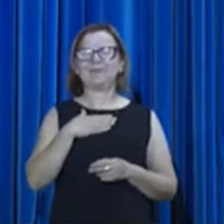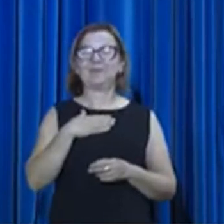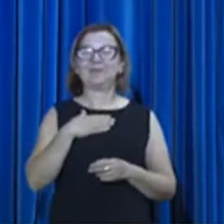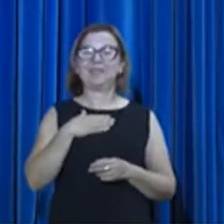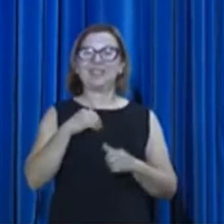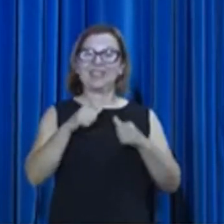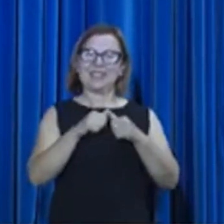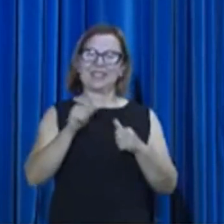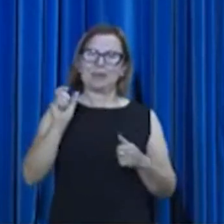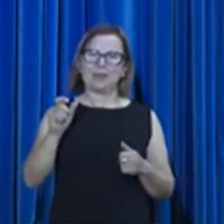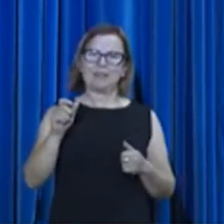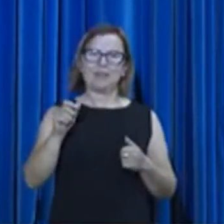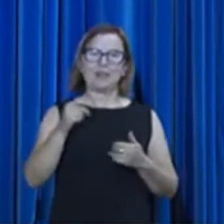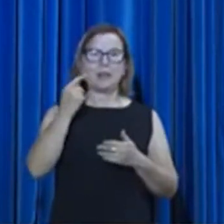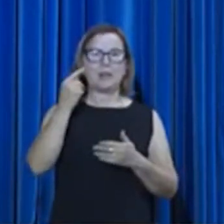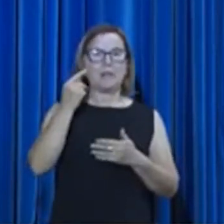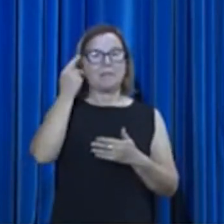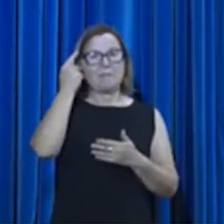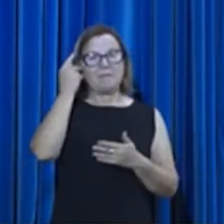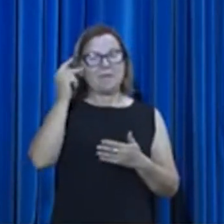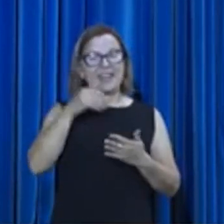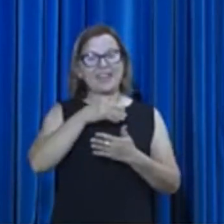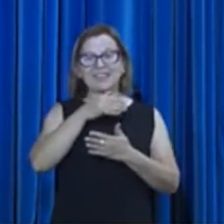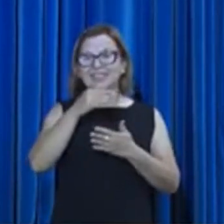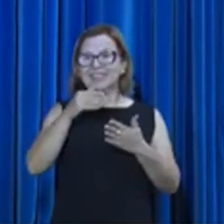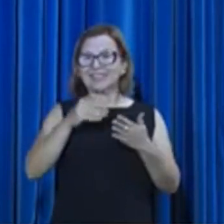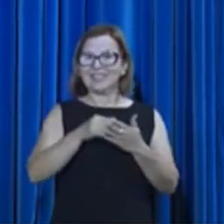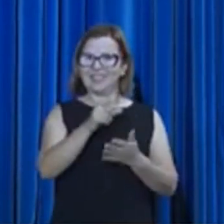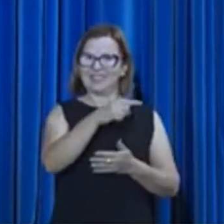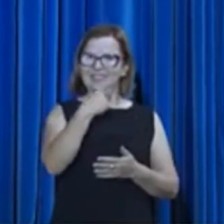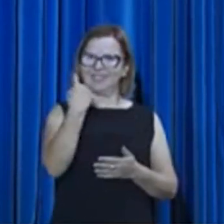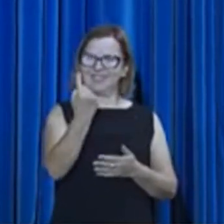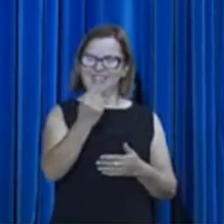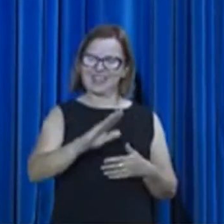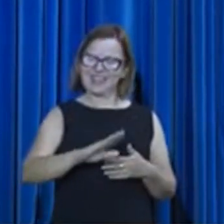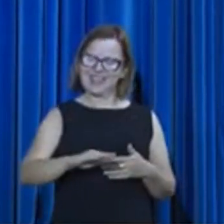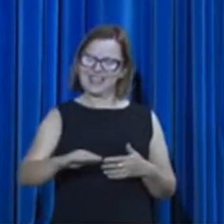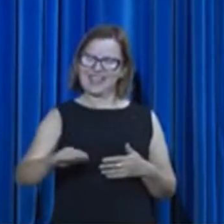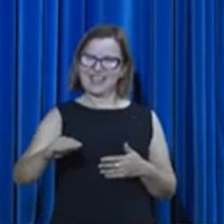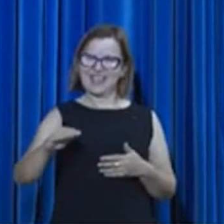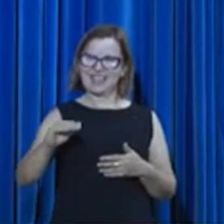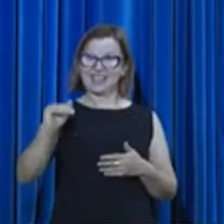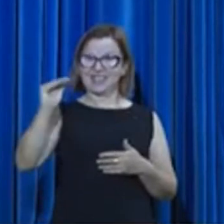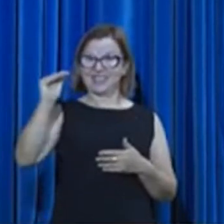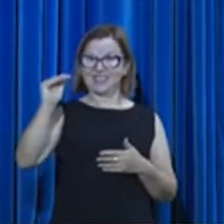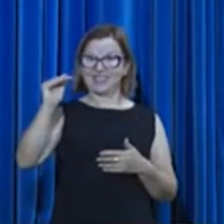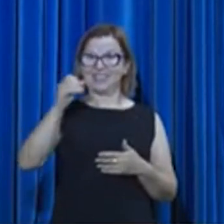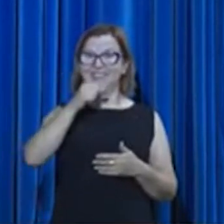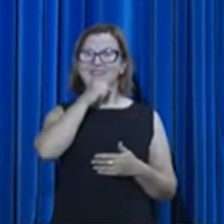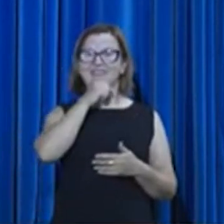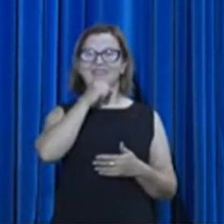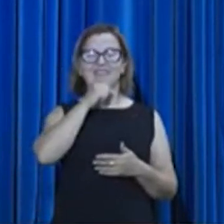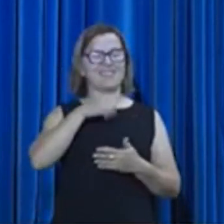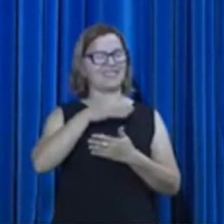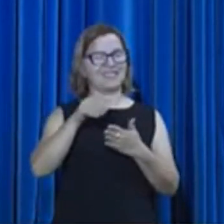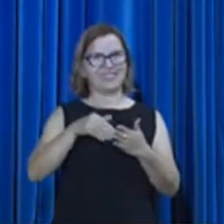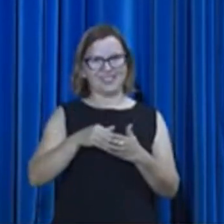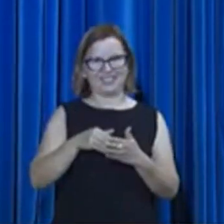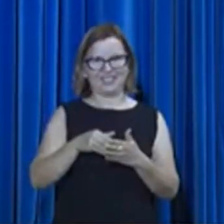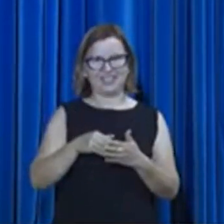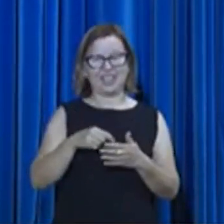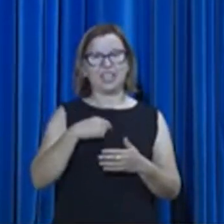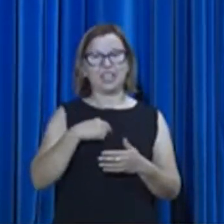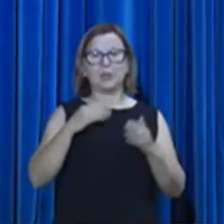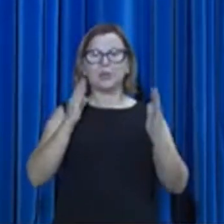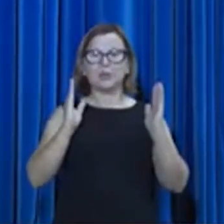idoso. Essa palavra de Deus é para todos nós. Eu estou crucificado, você está crucificado com Cristo, e vive não